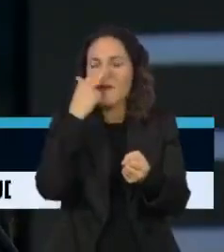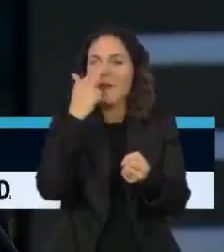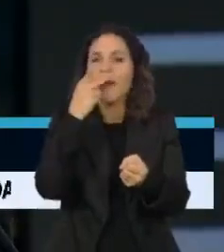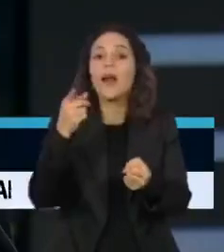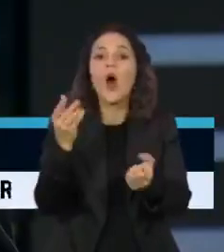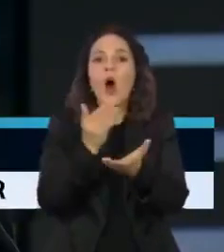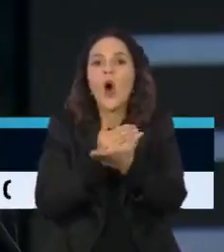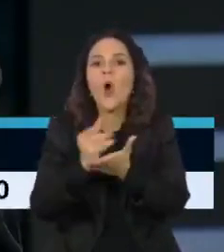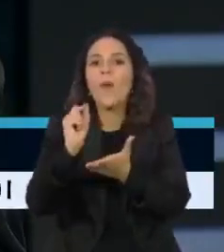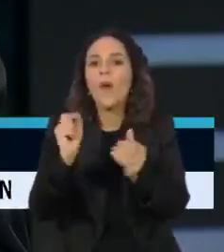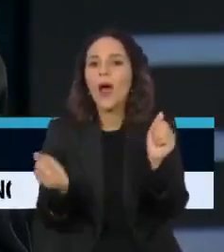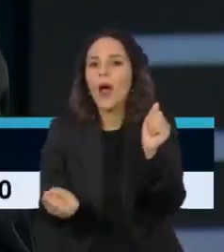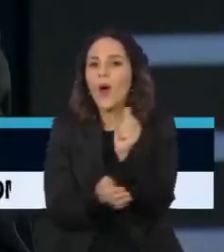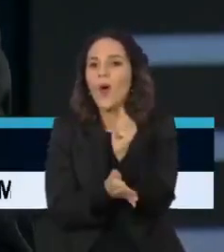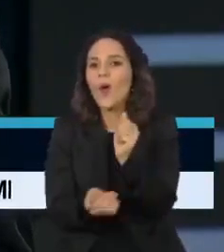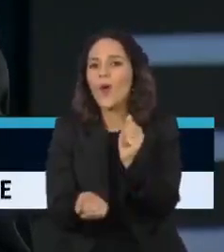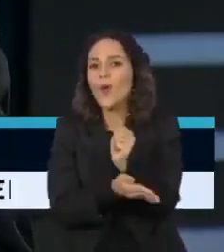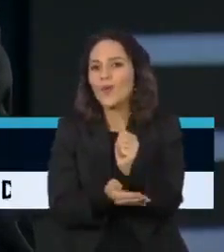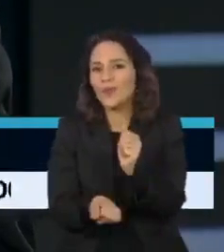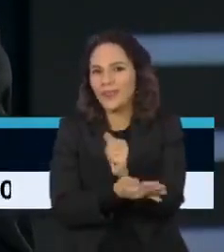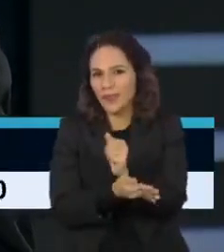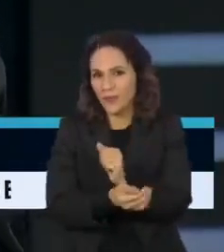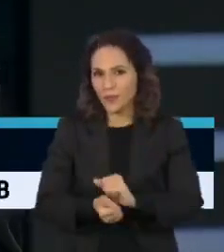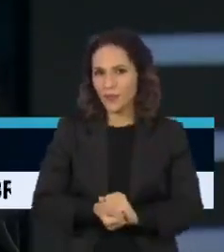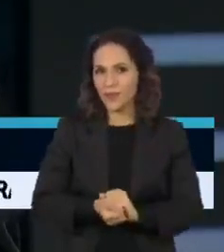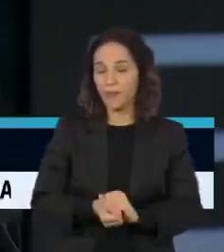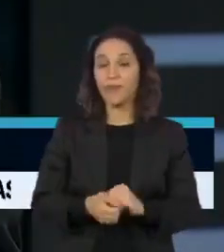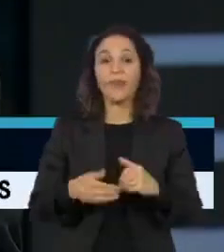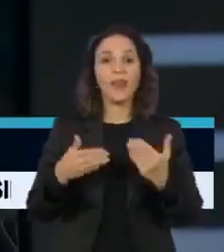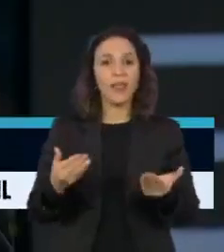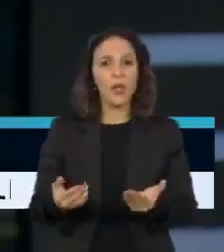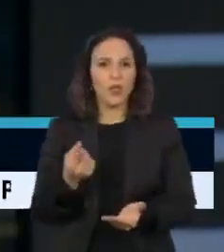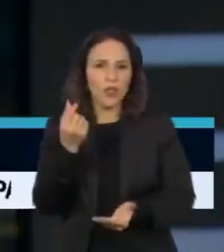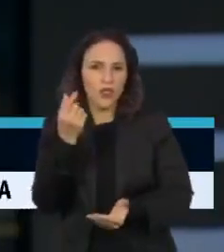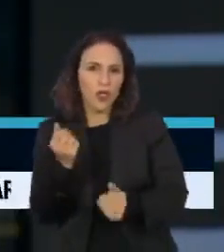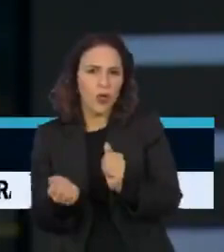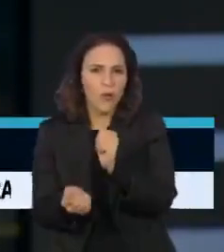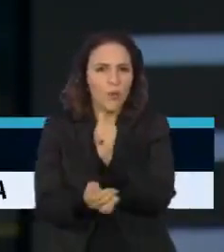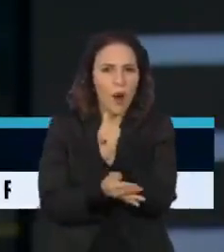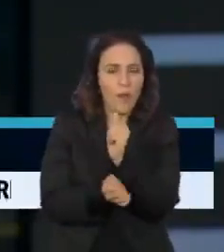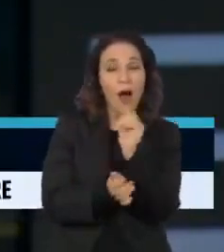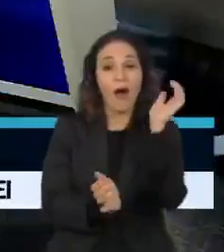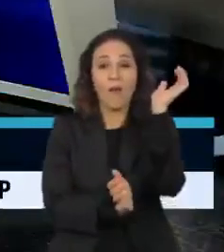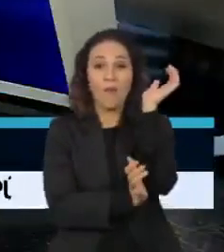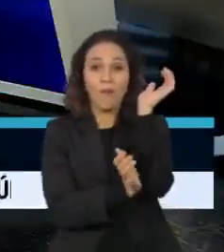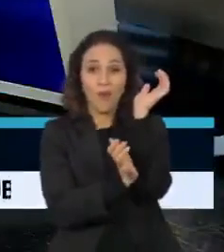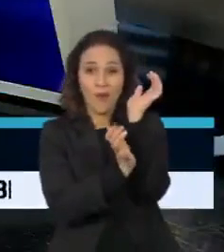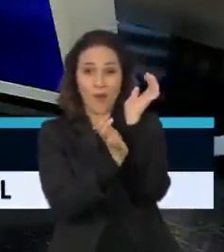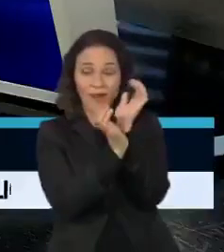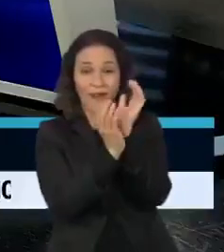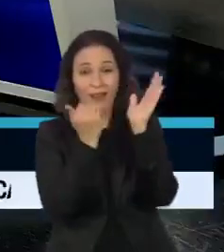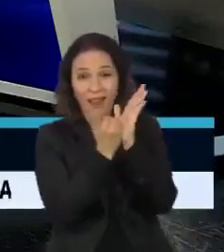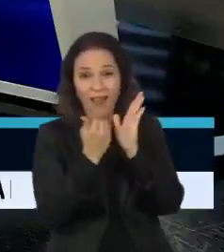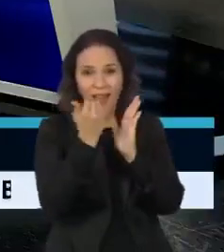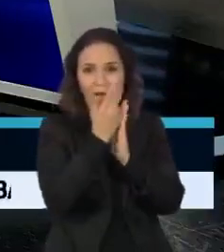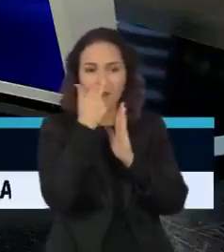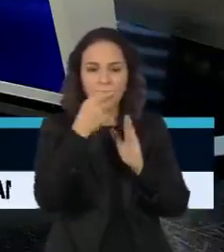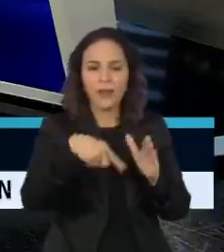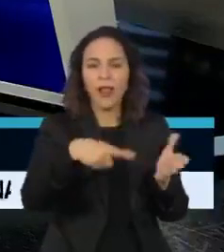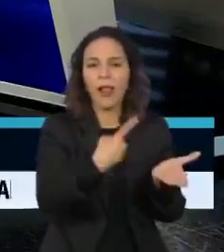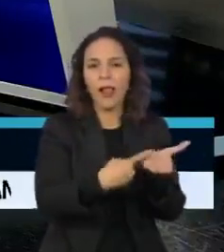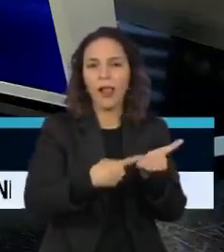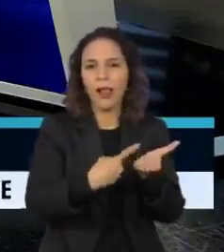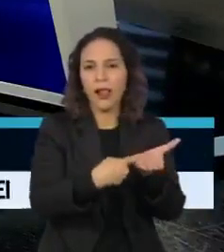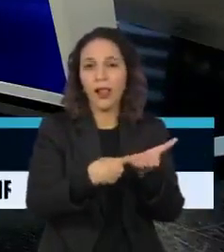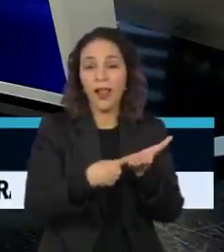balcão de construção né Ah então é assim ah o corrupto e o burocrata excessivo só da mesma tribo e